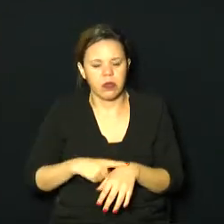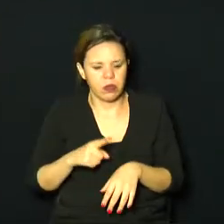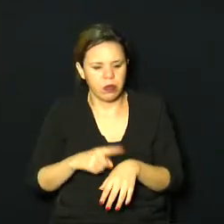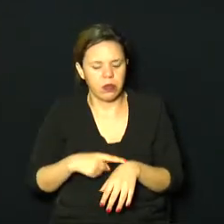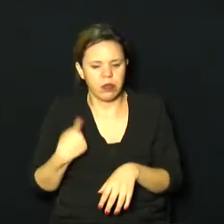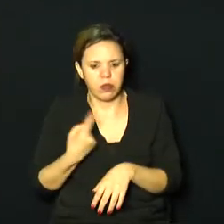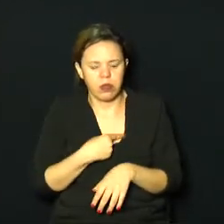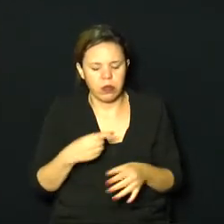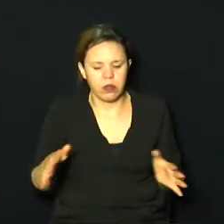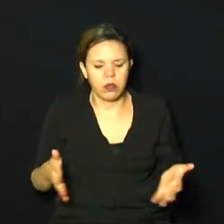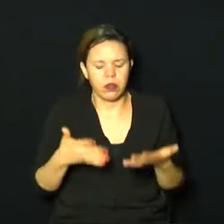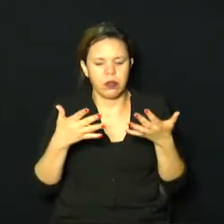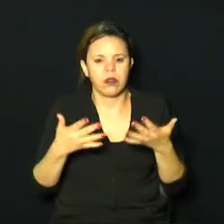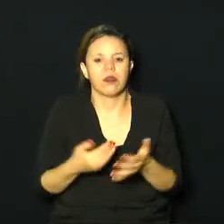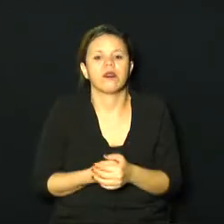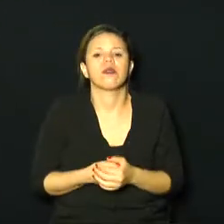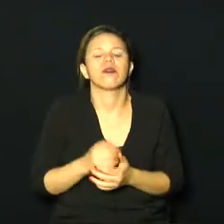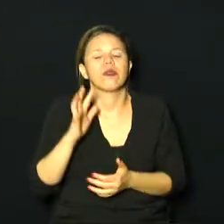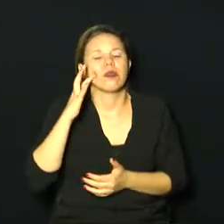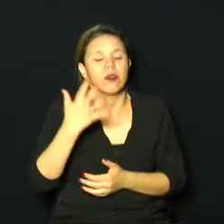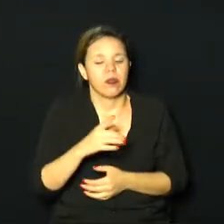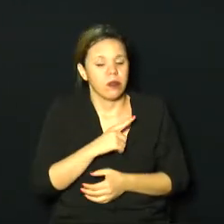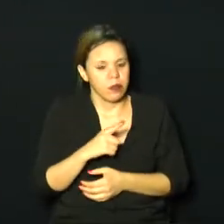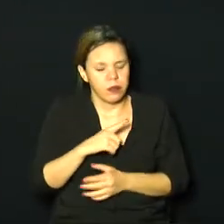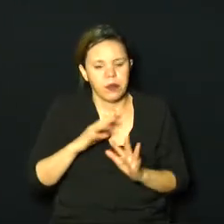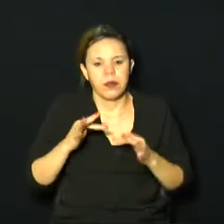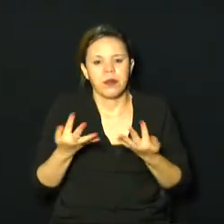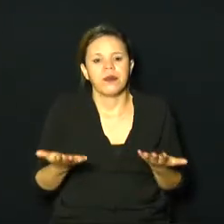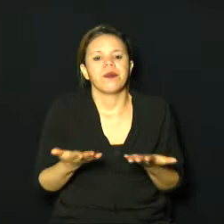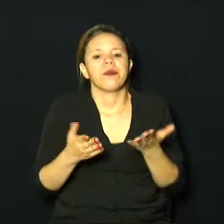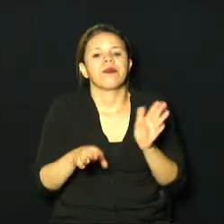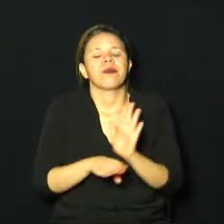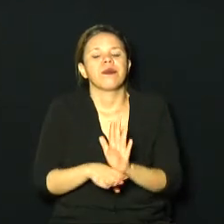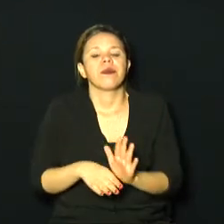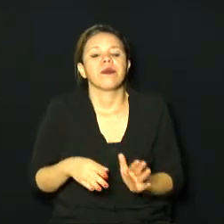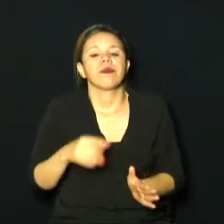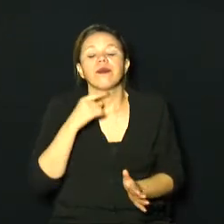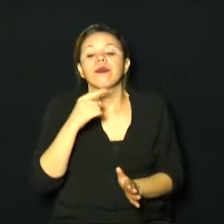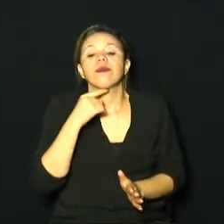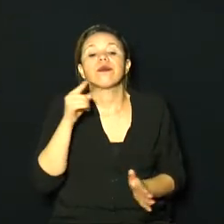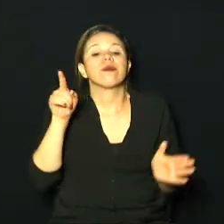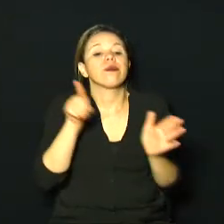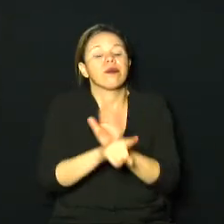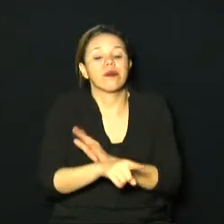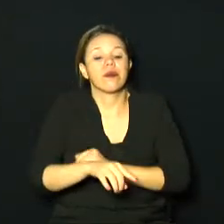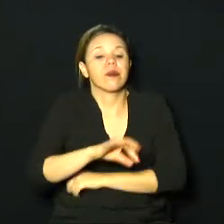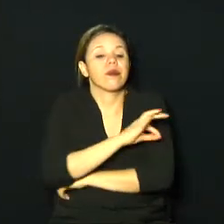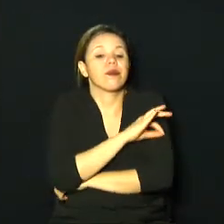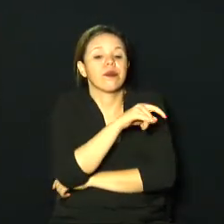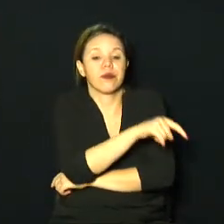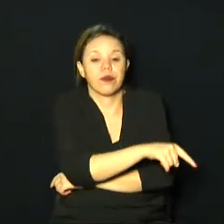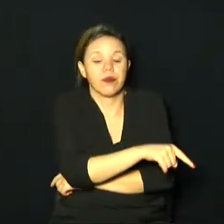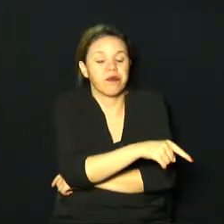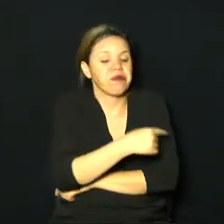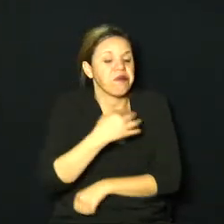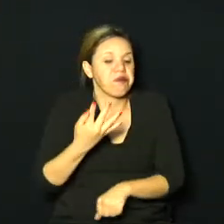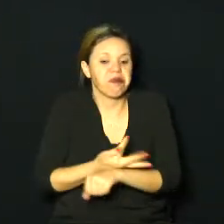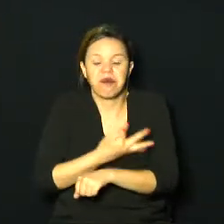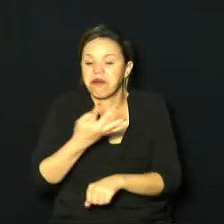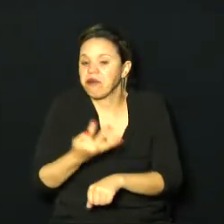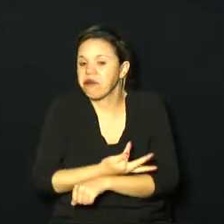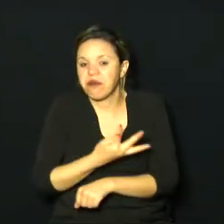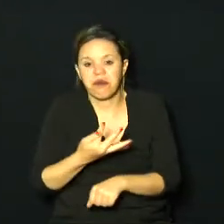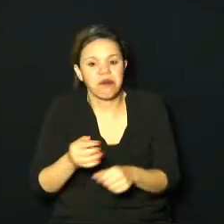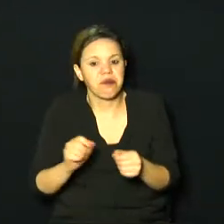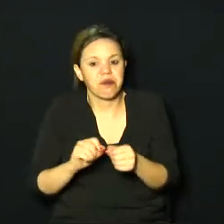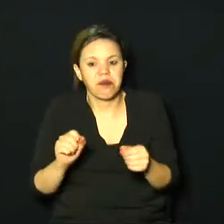a gente contribuir nesse debate e buscar uma solução para as famílias. Então, a pergunta é, a prefeitura não deu conta de